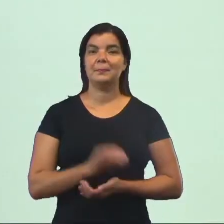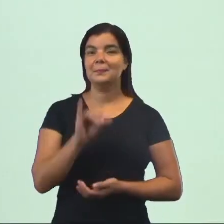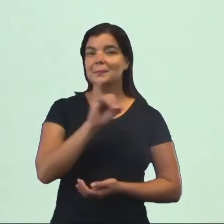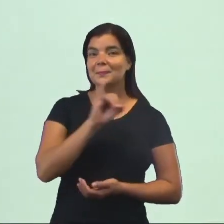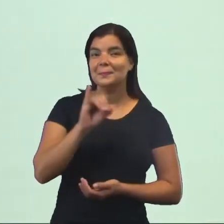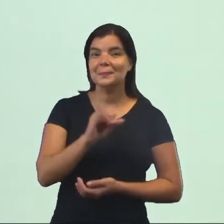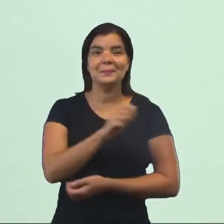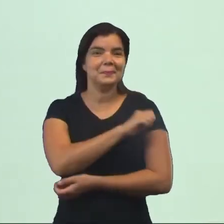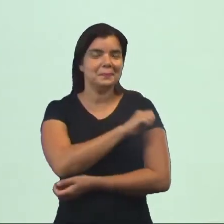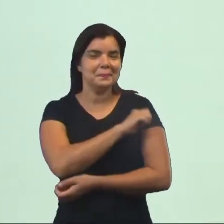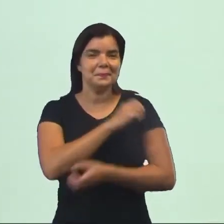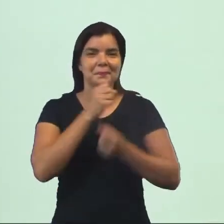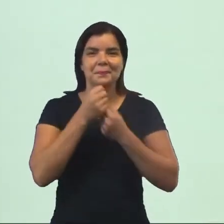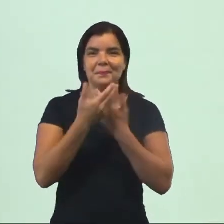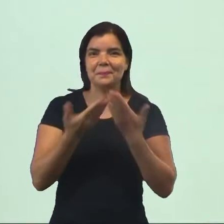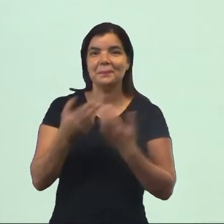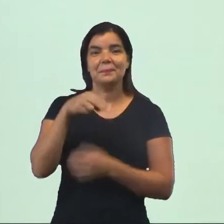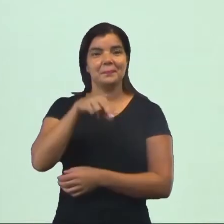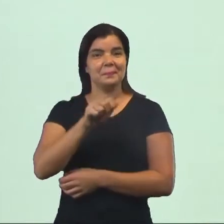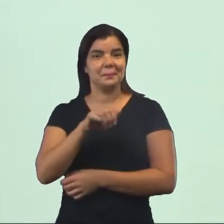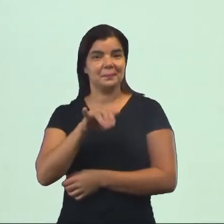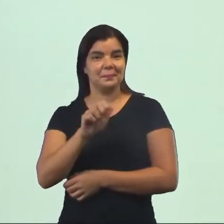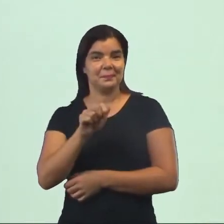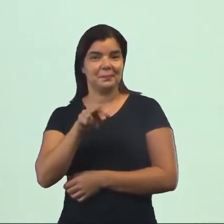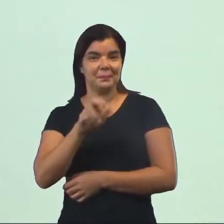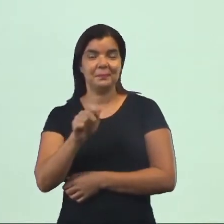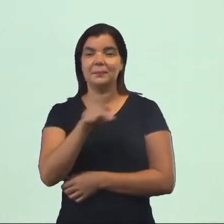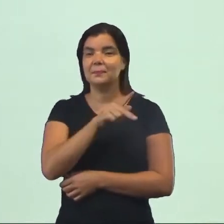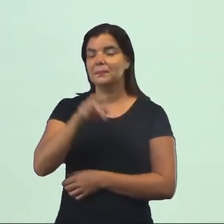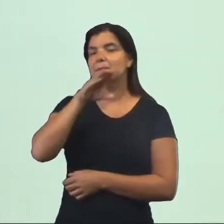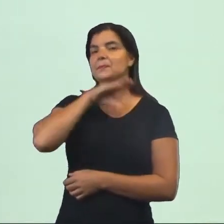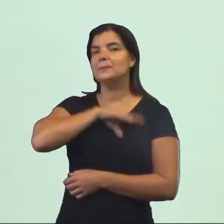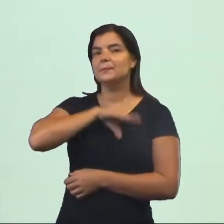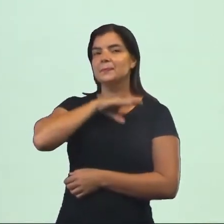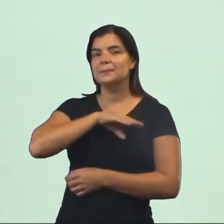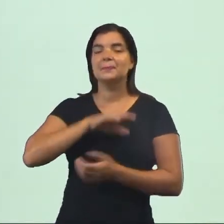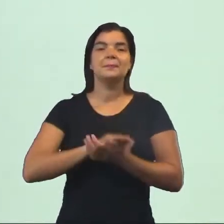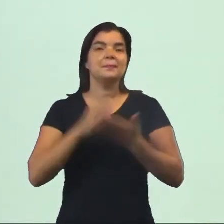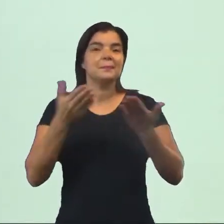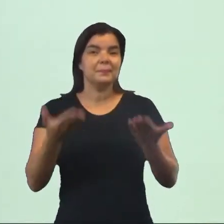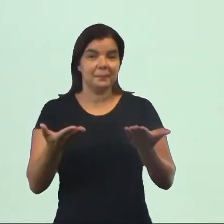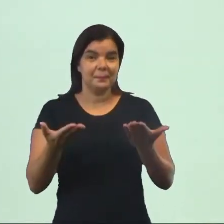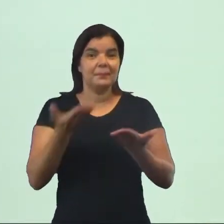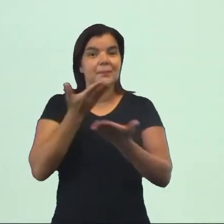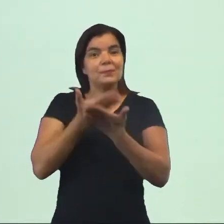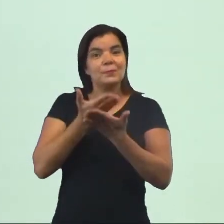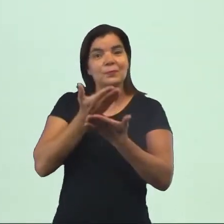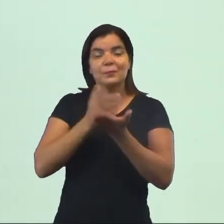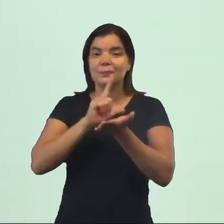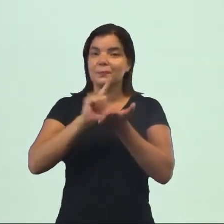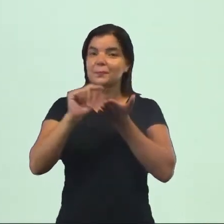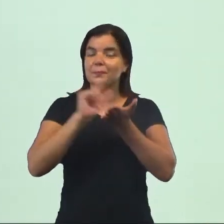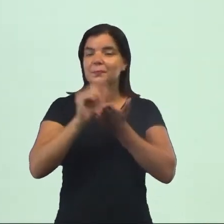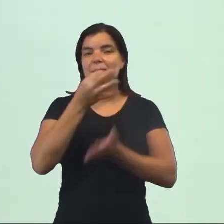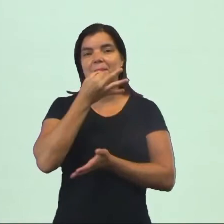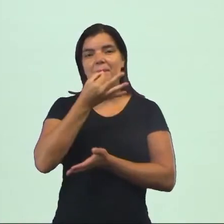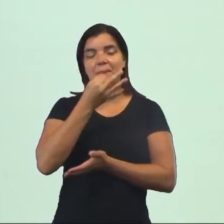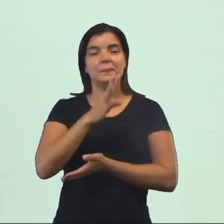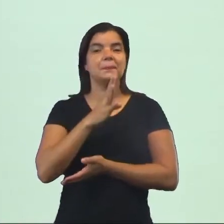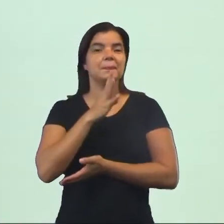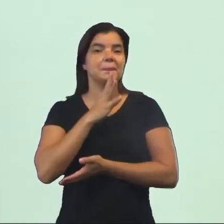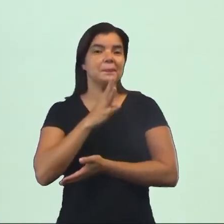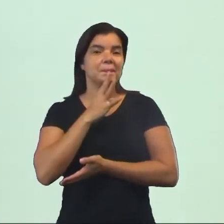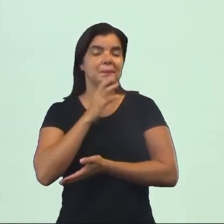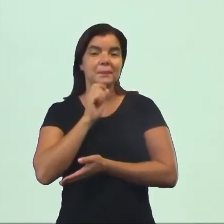Olá, queridos alunos, tudo bem? Eu me chamo Nayara, sou professora de língua portuguesa e hoje nós iremos trabalhar artigo de opinião. Vamos conhecer um